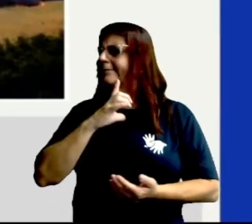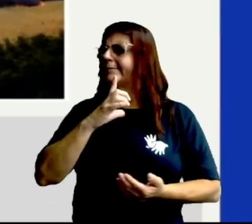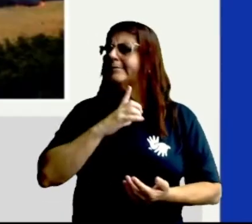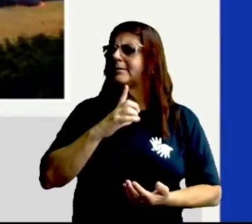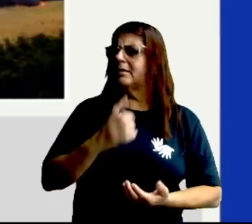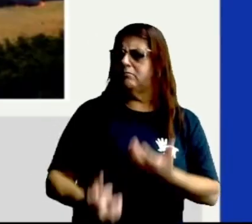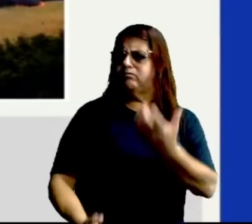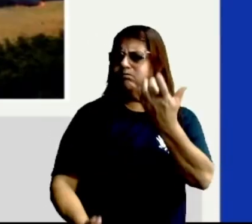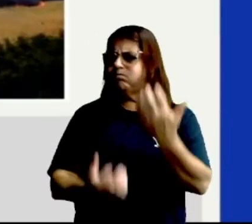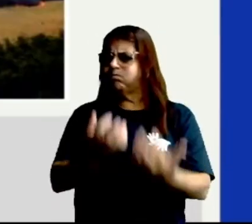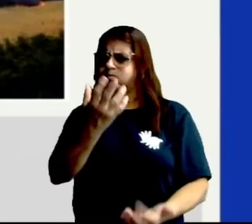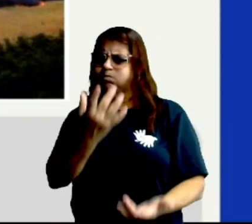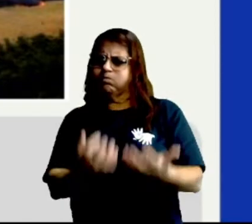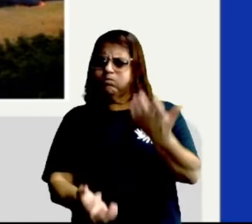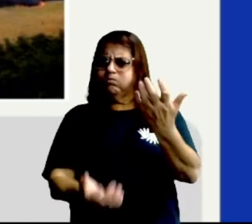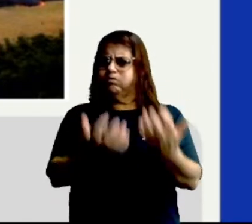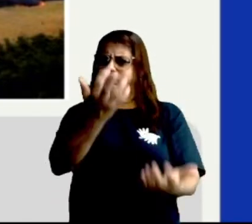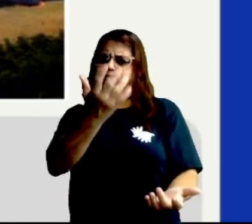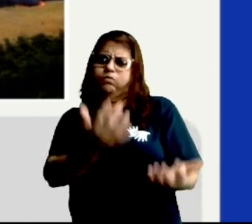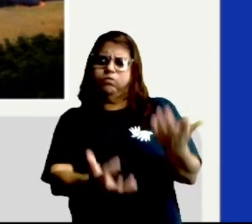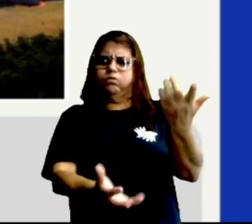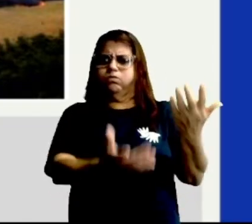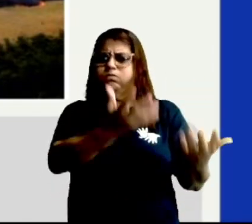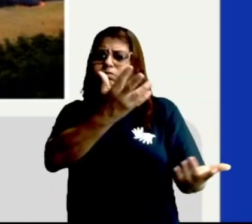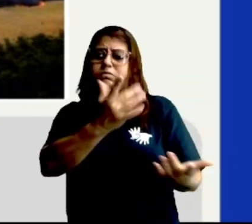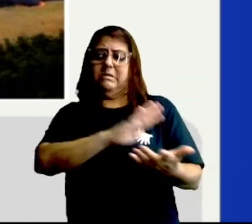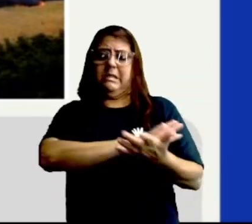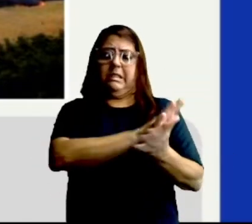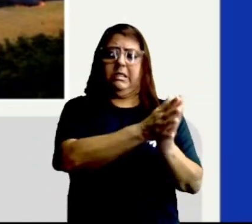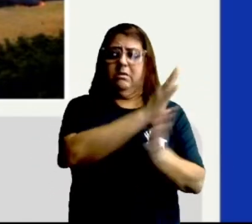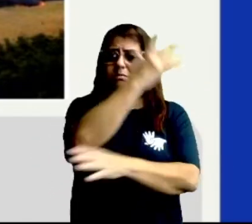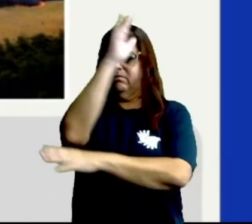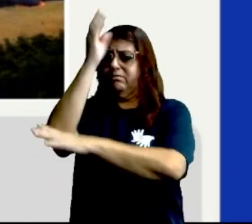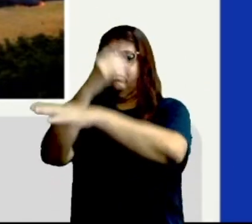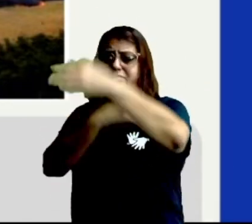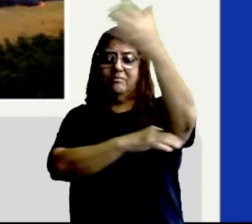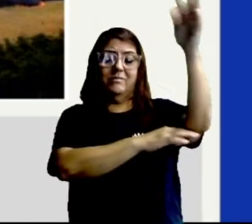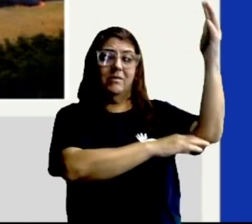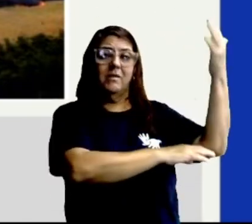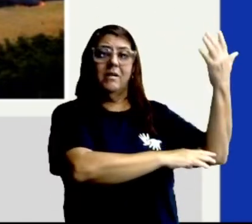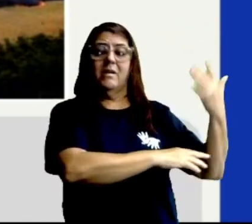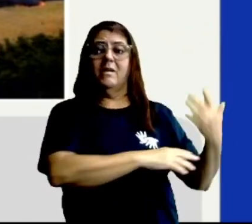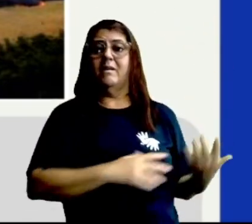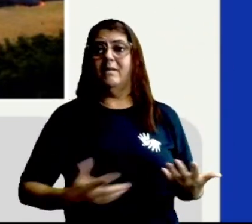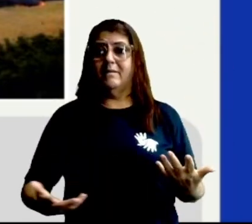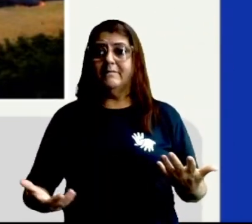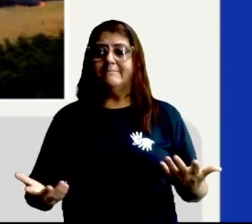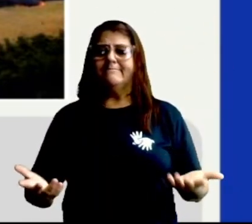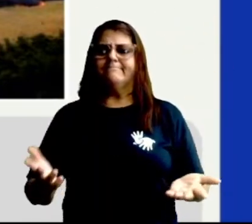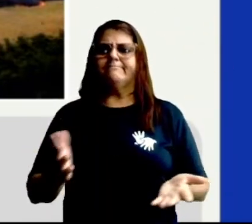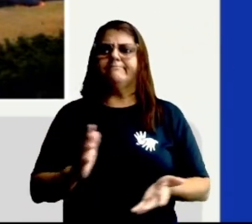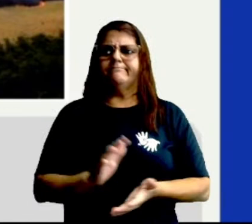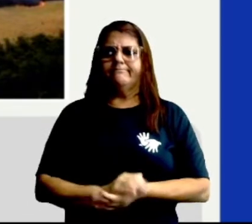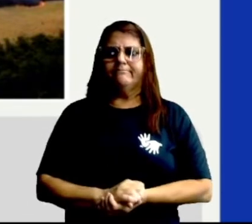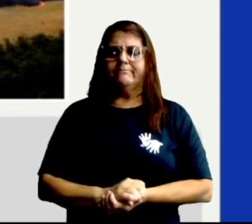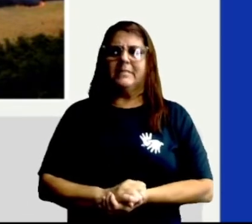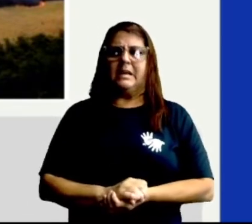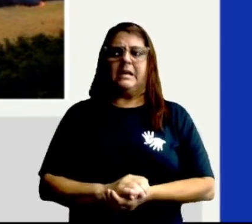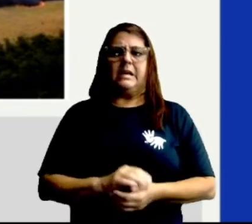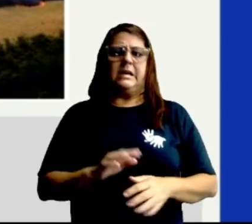e as queimadas né acho queimada acho que às vezes parece ser tão